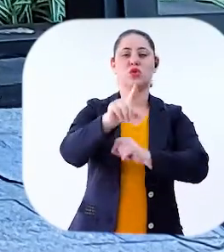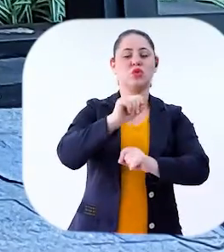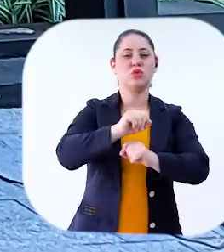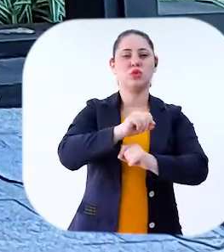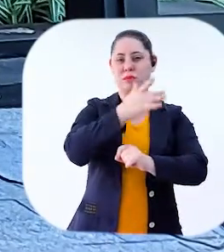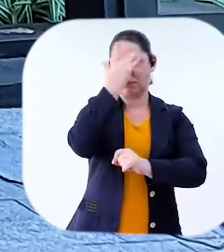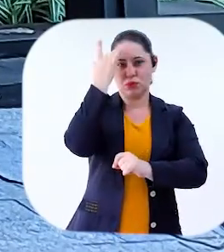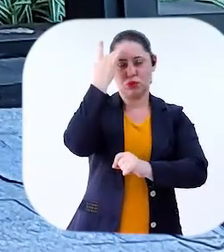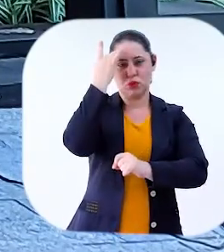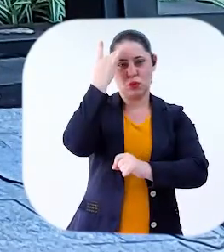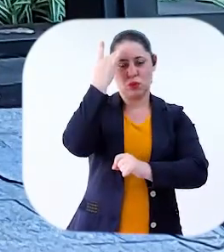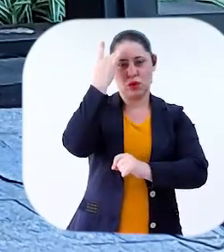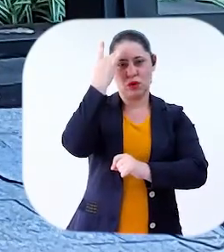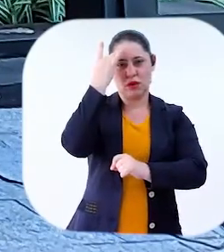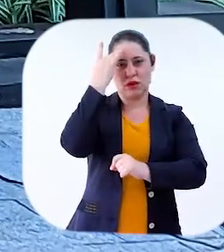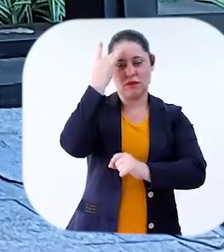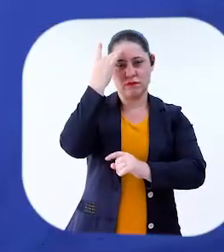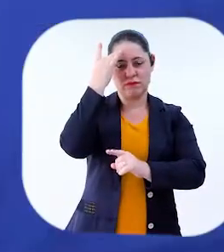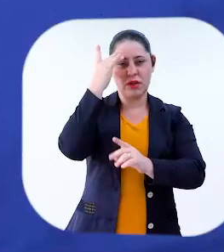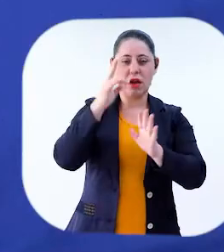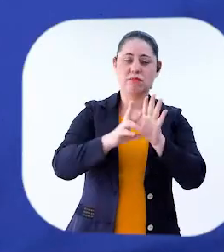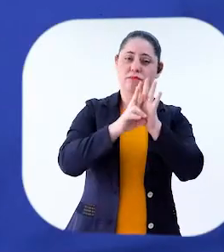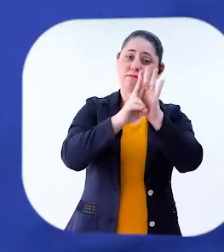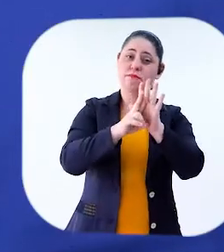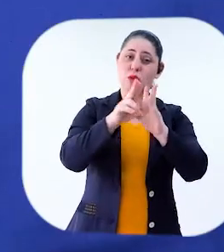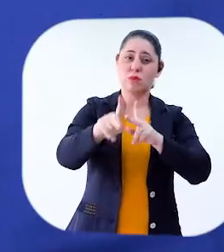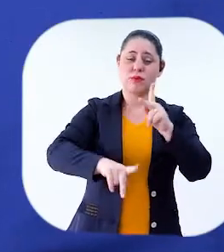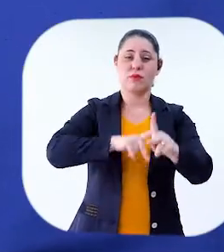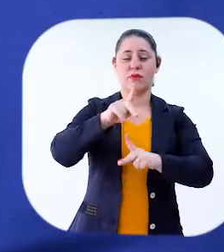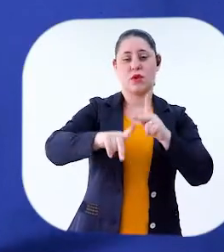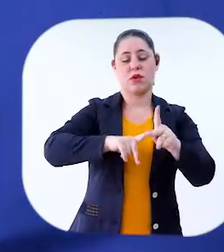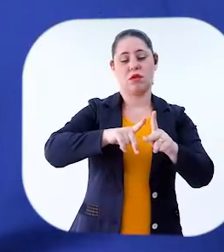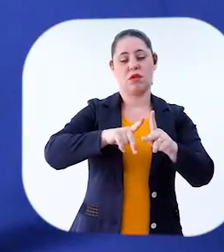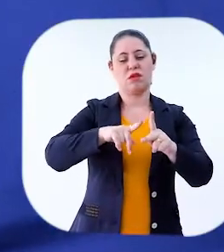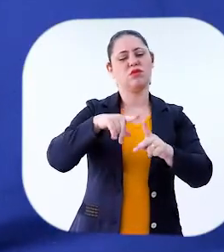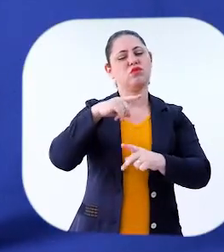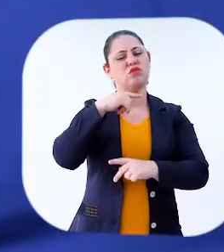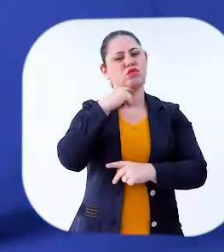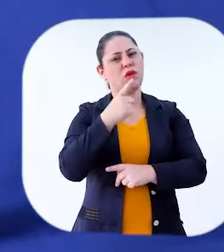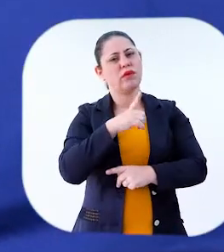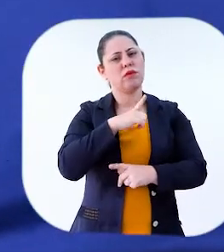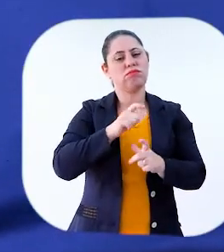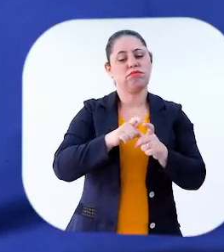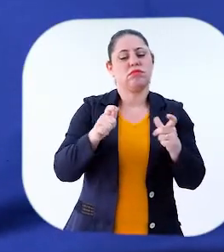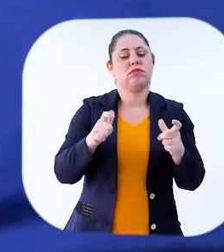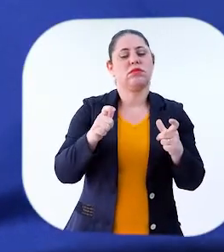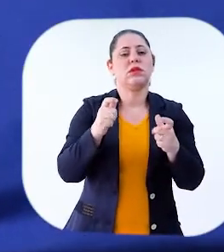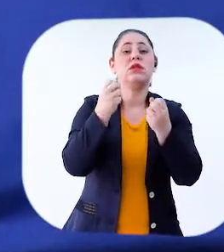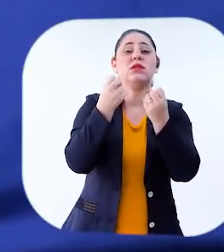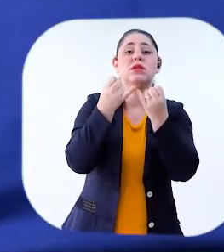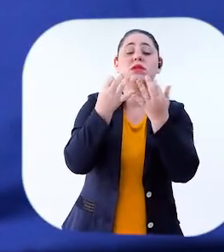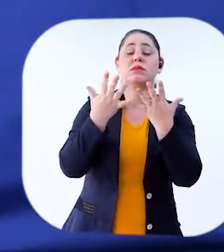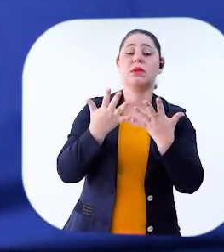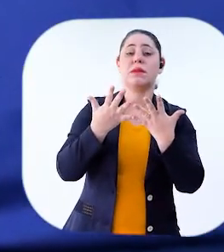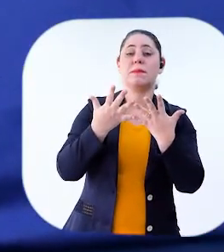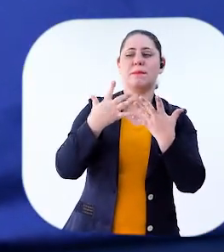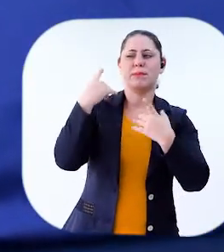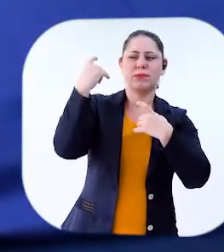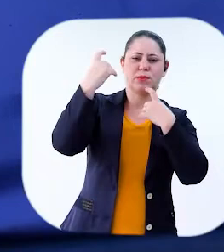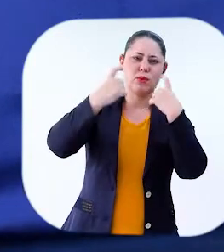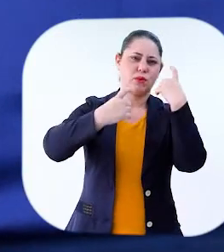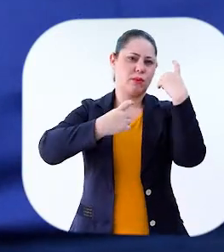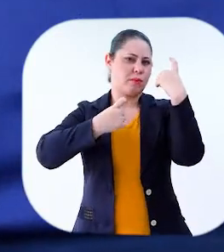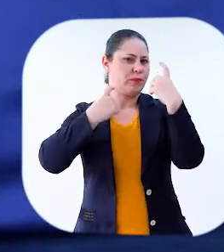regime que prestigia a voz do povo e são os eleitores que têm as maiores dúvidas, né? Vamos falar um pouco sobre